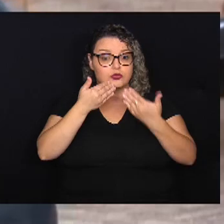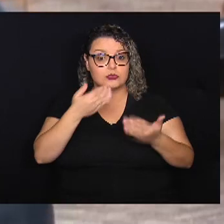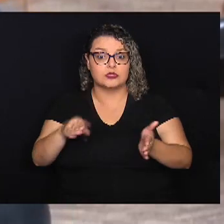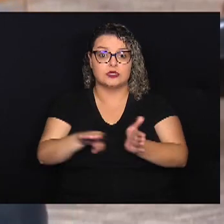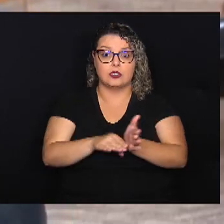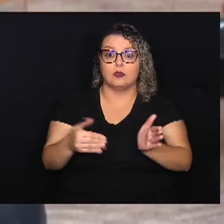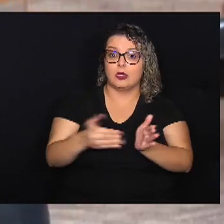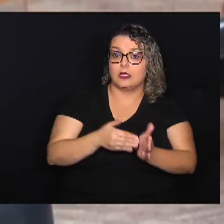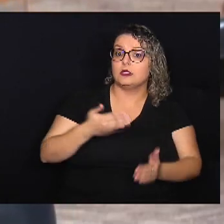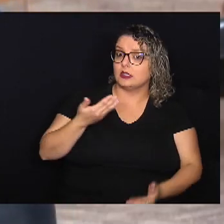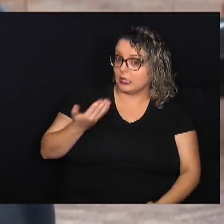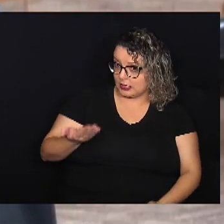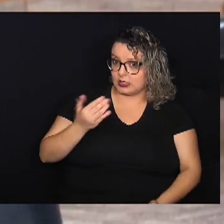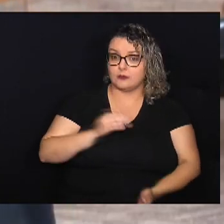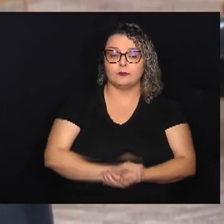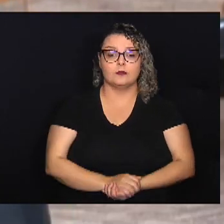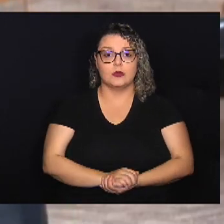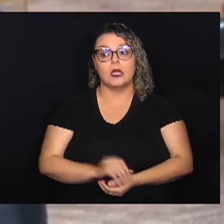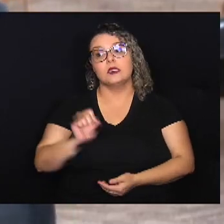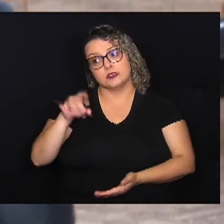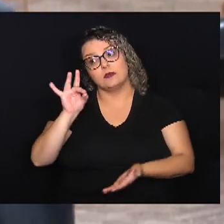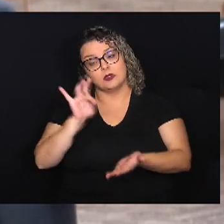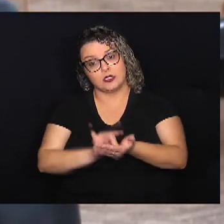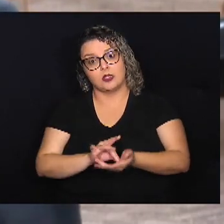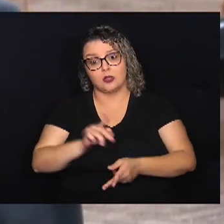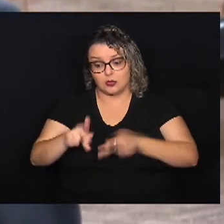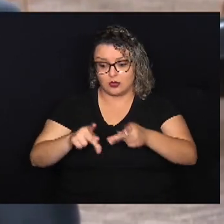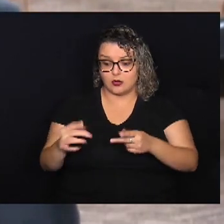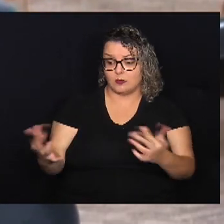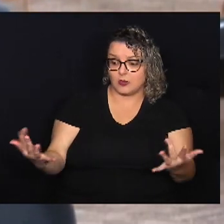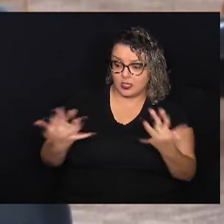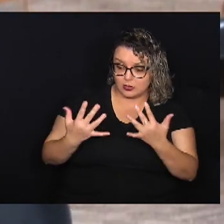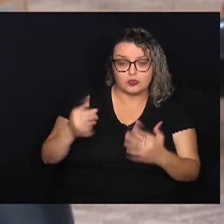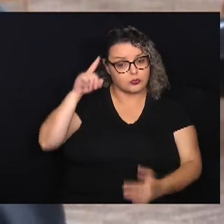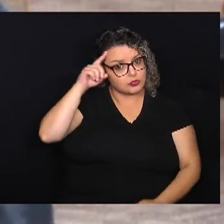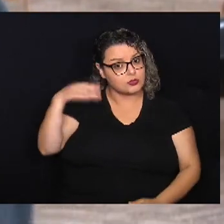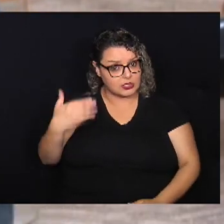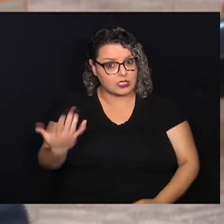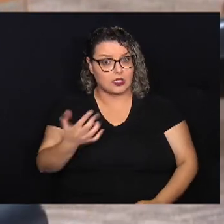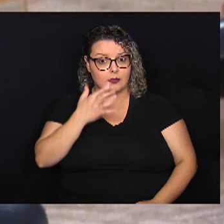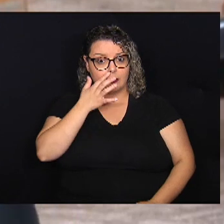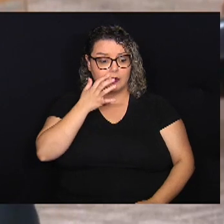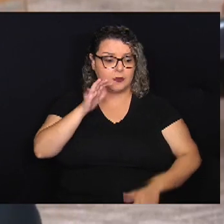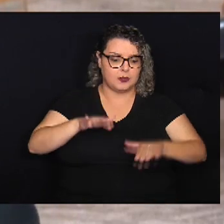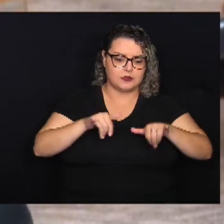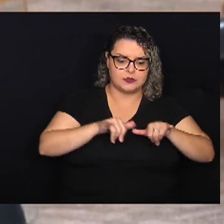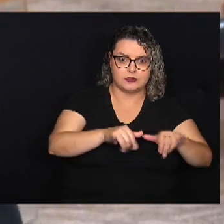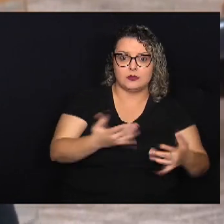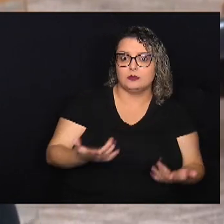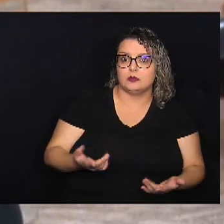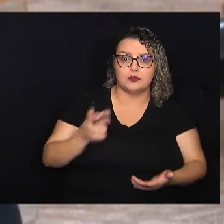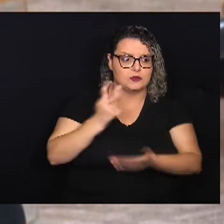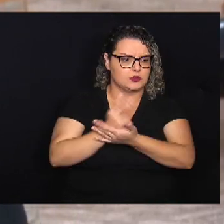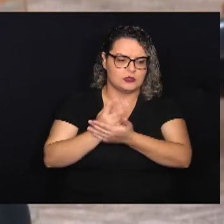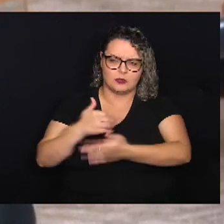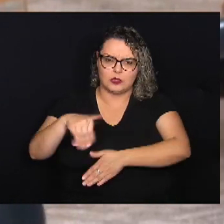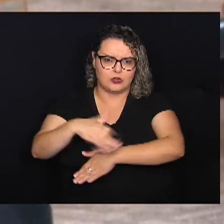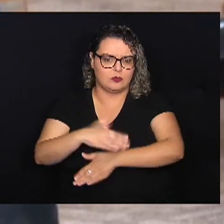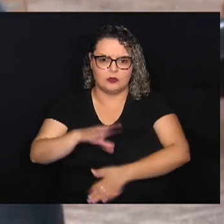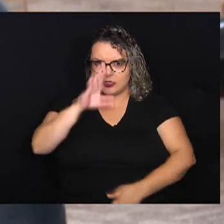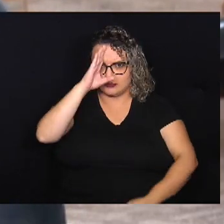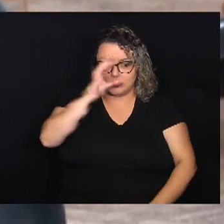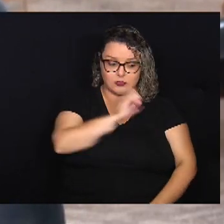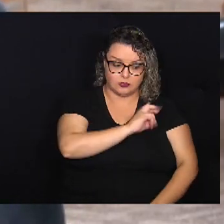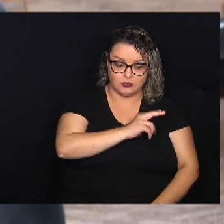ele. Sim, é verdade, mas aquele da população nos encontra no dia a dia mesmo, né? Você encontra às vezes no mercado, eu estou sempre na rua, lá, principalmente no distrito do Ouro